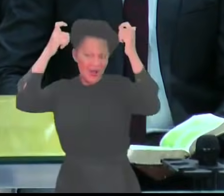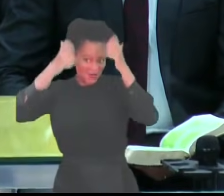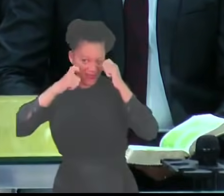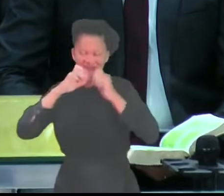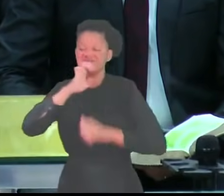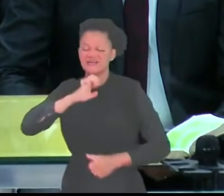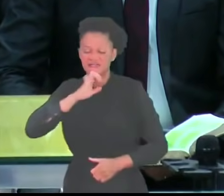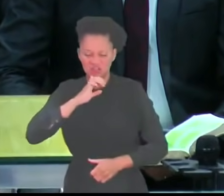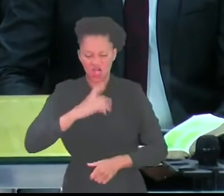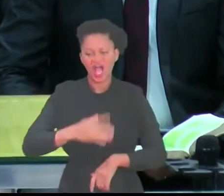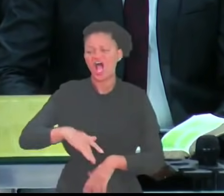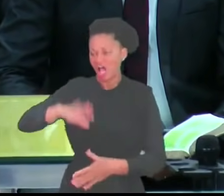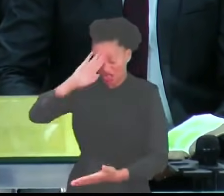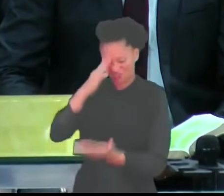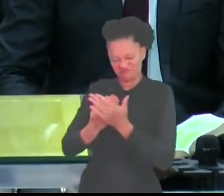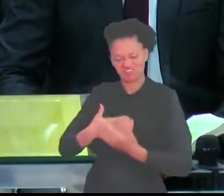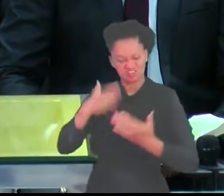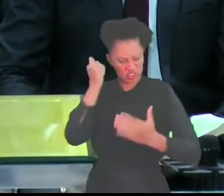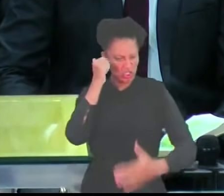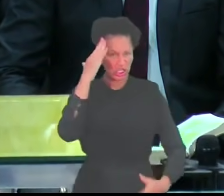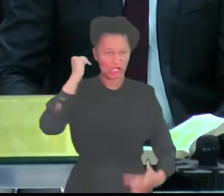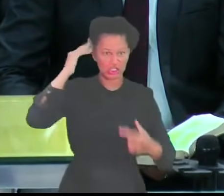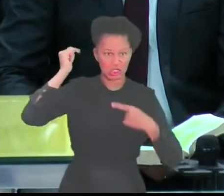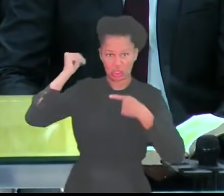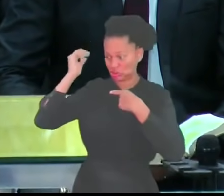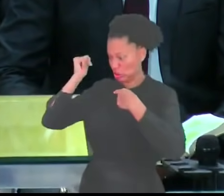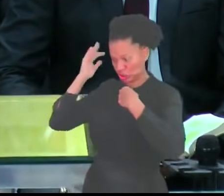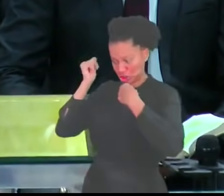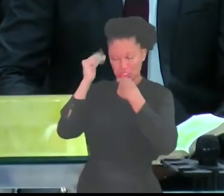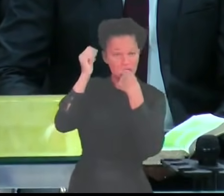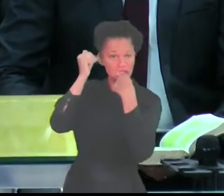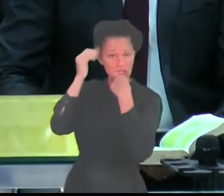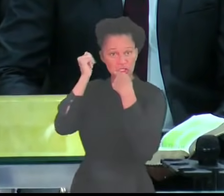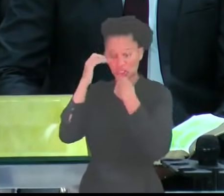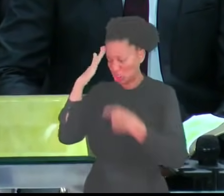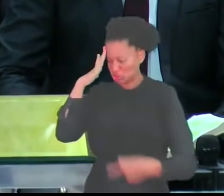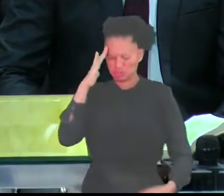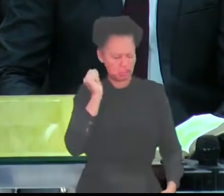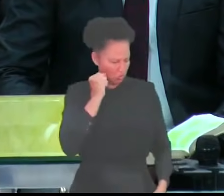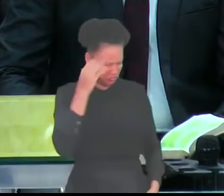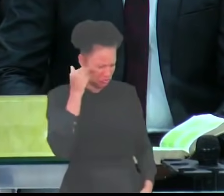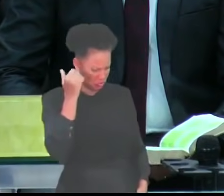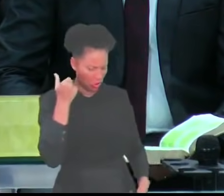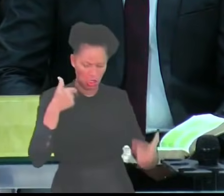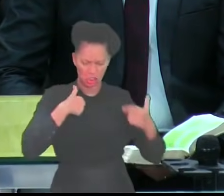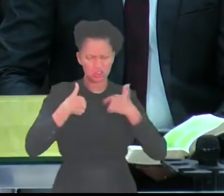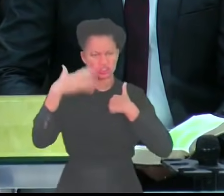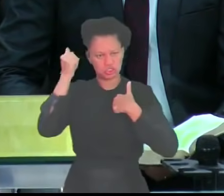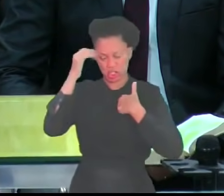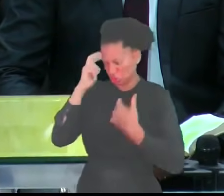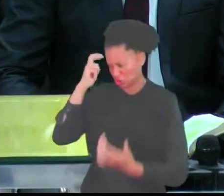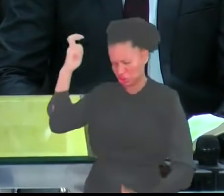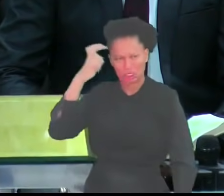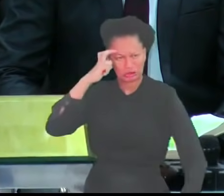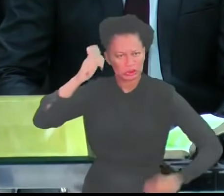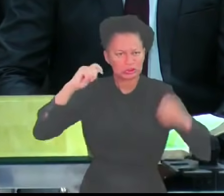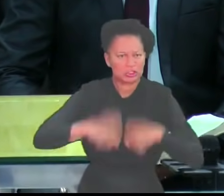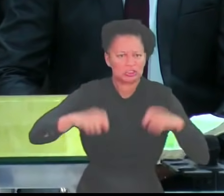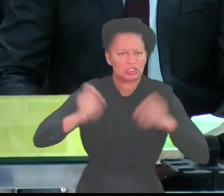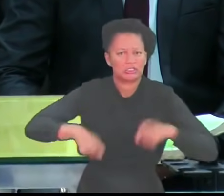estratégia, confiou na sua própria sabedoria, confiou na sua própria